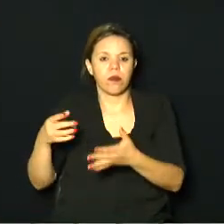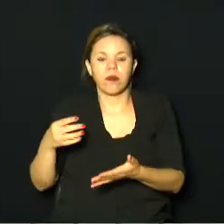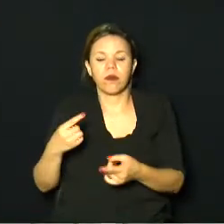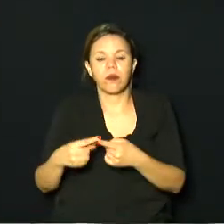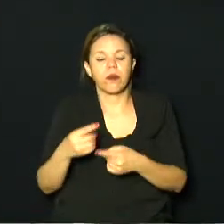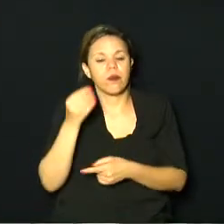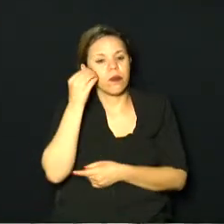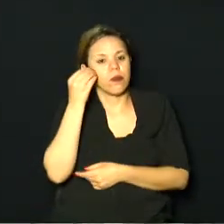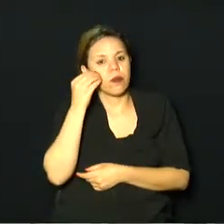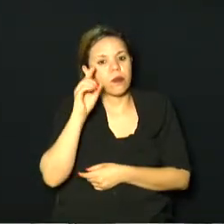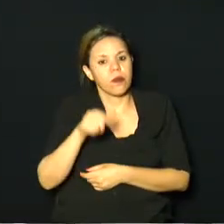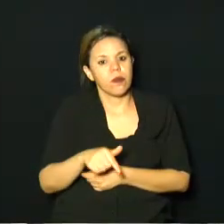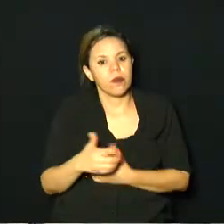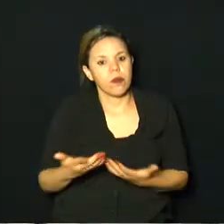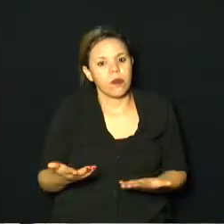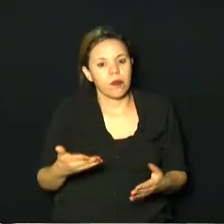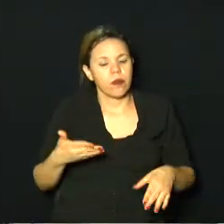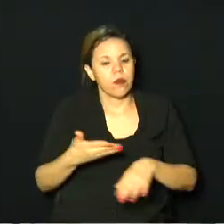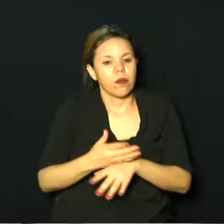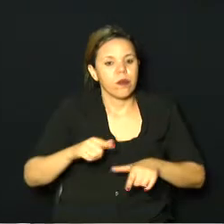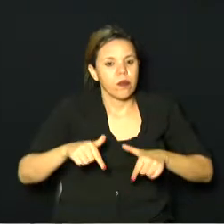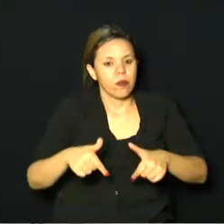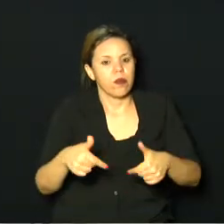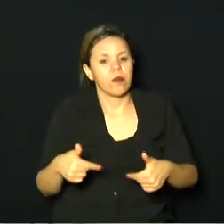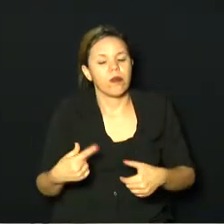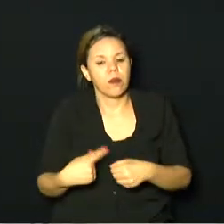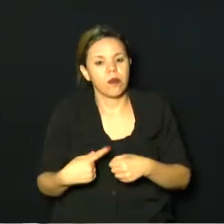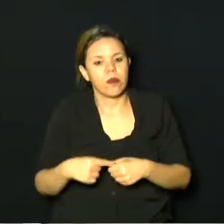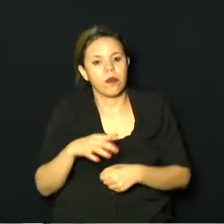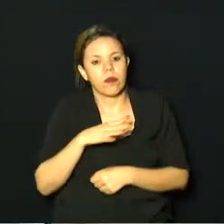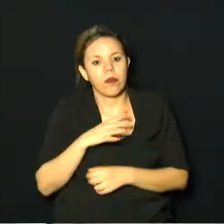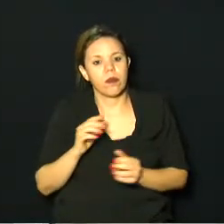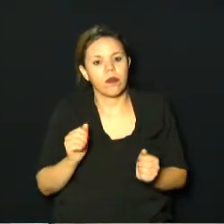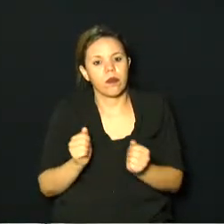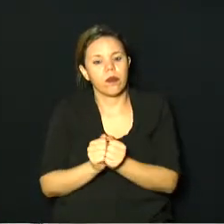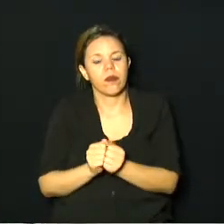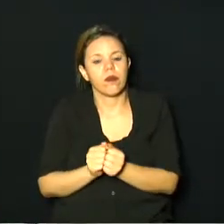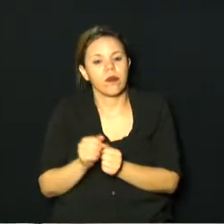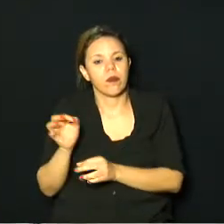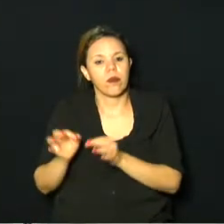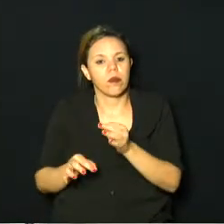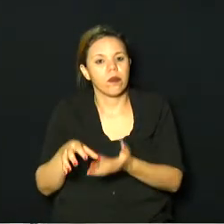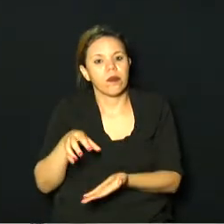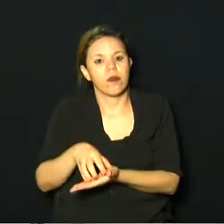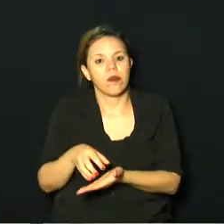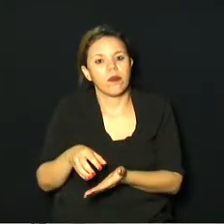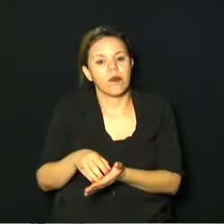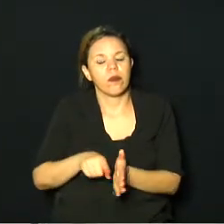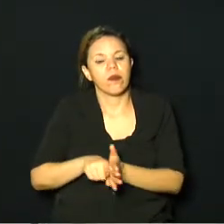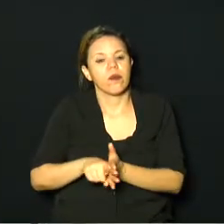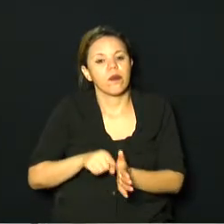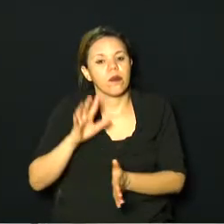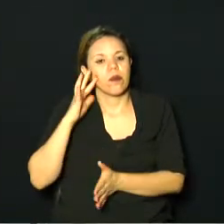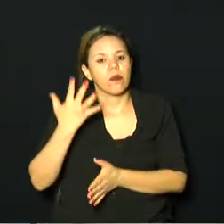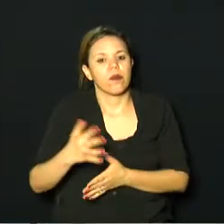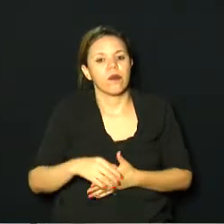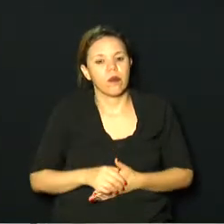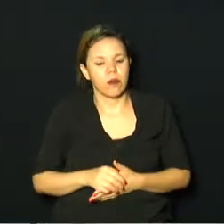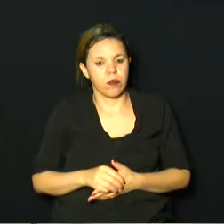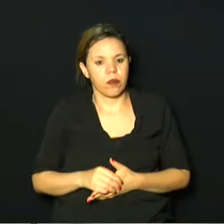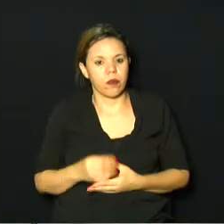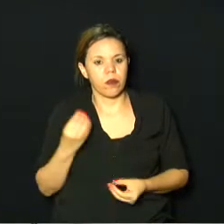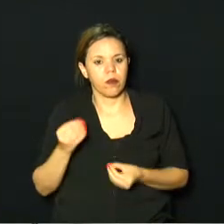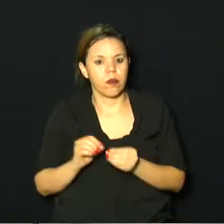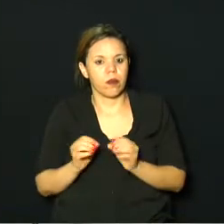tentar uma intervenção aqui do município junto ao Poder Judiciário, buscar uma solução, como